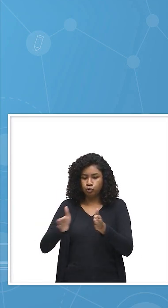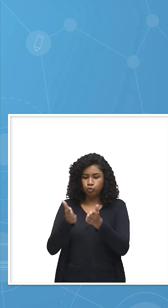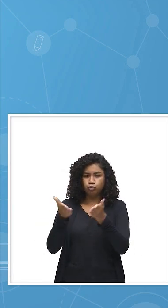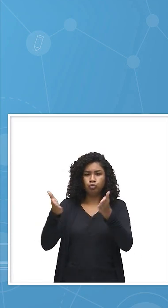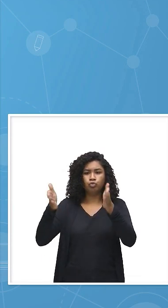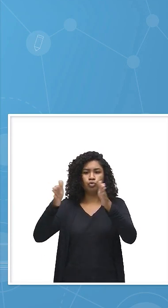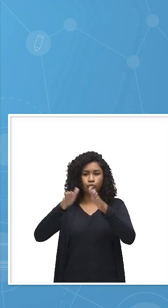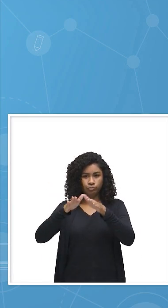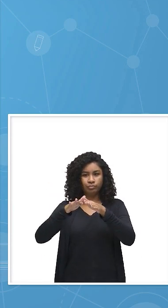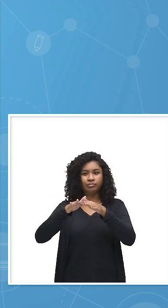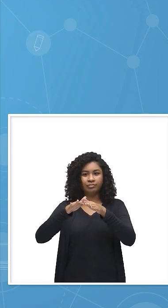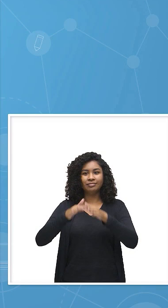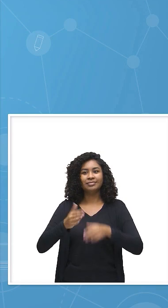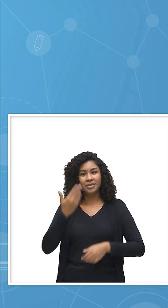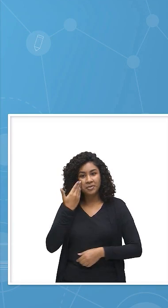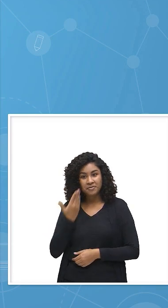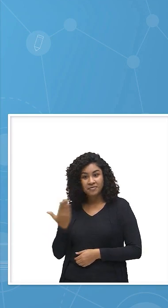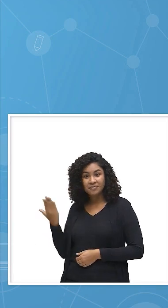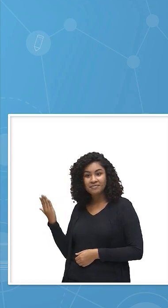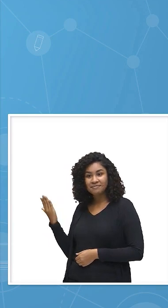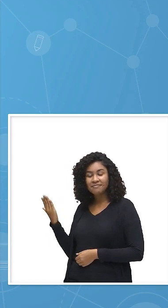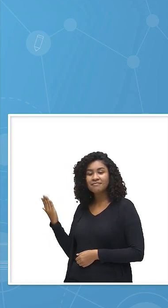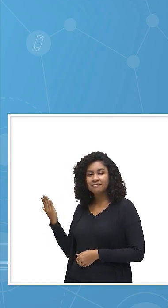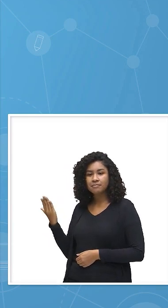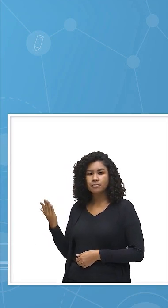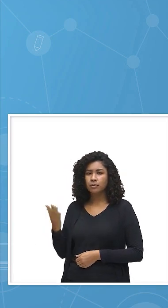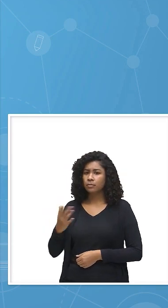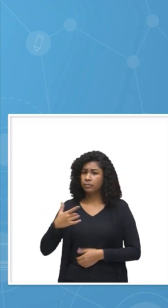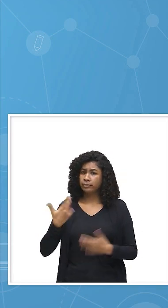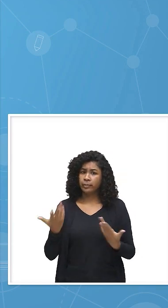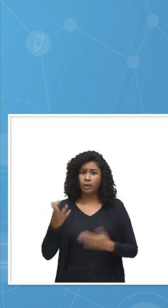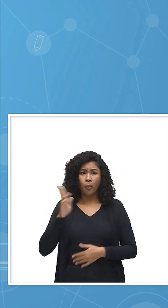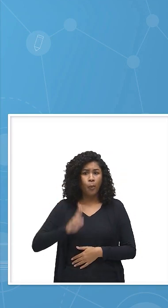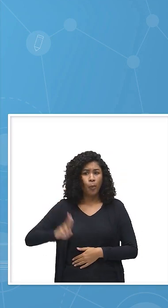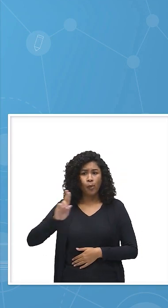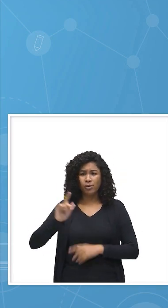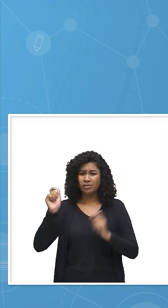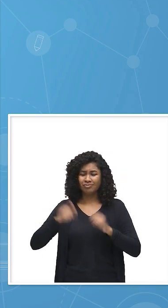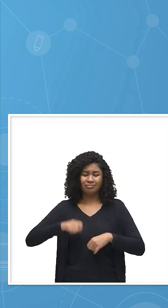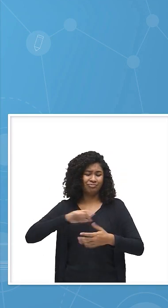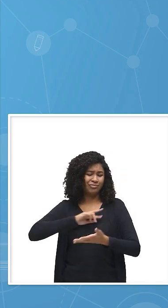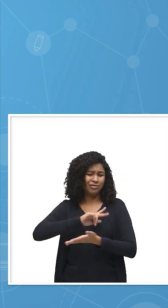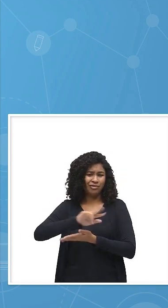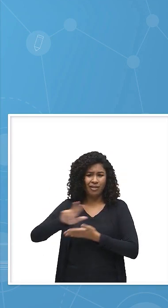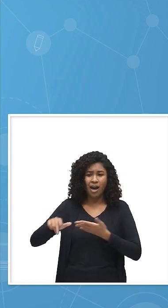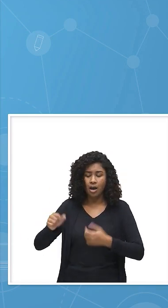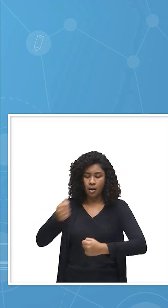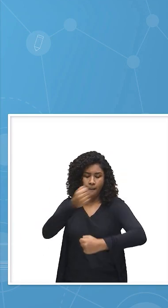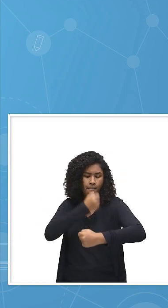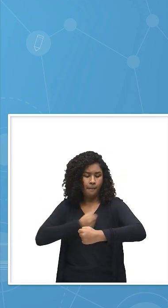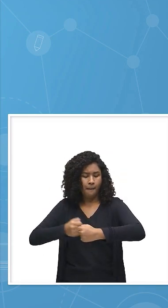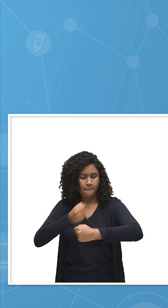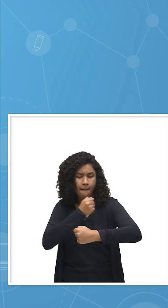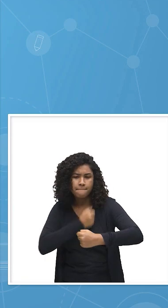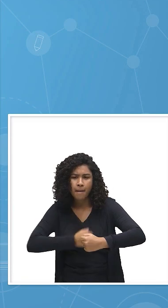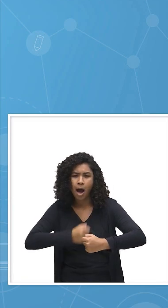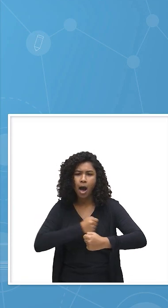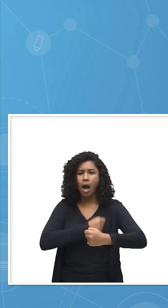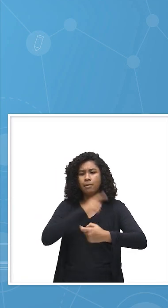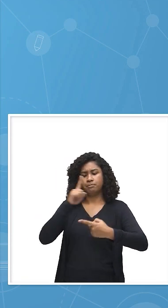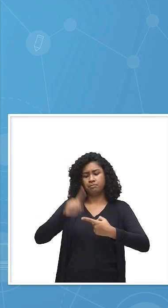arte cerâmica, e a cerâmica ela tinha 1001 utilidades, né? Servia para preparar os alimentos, servia